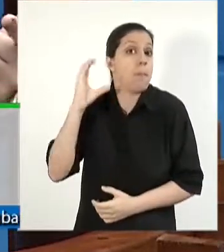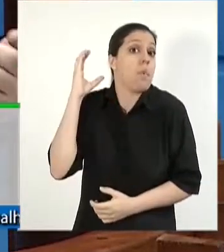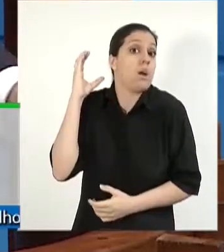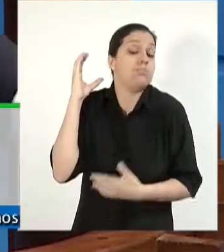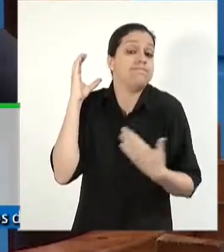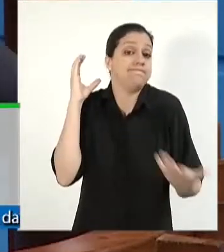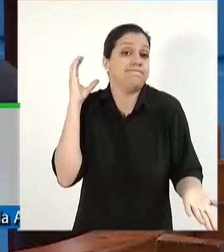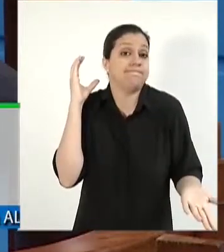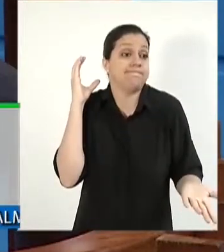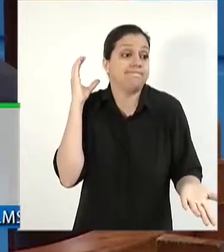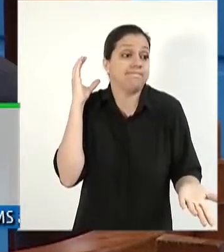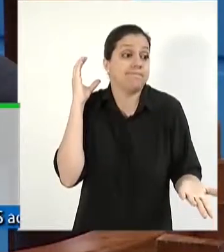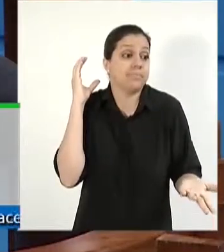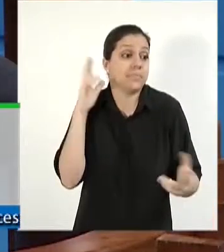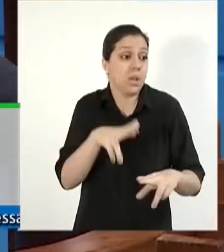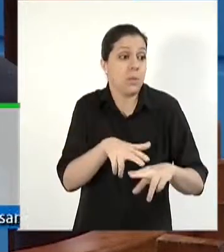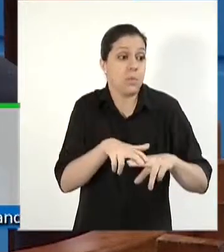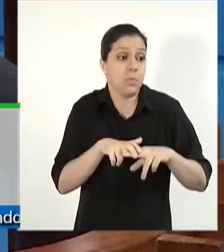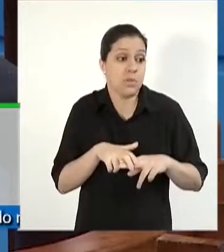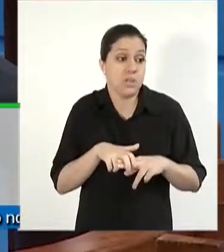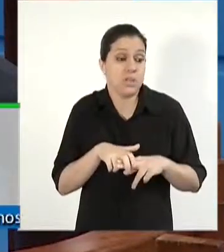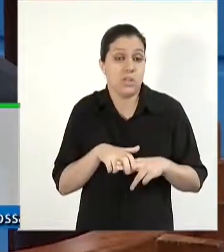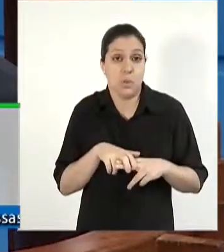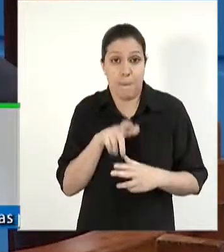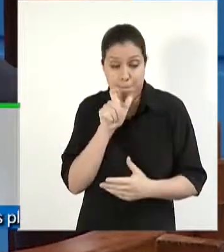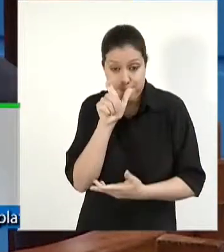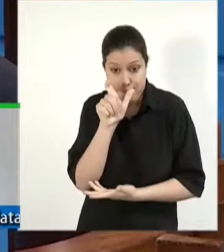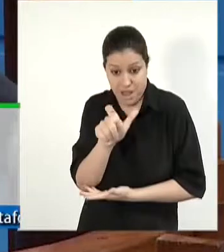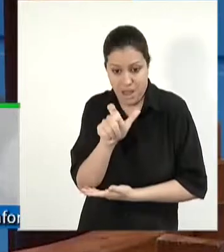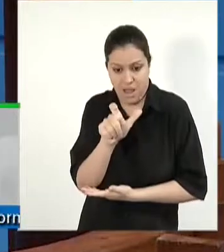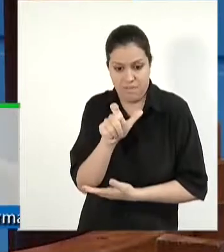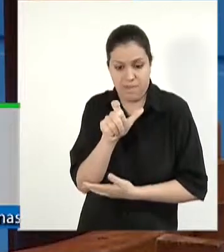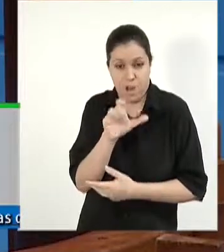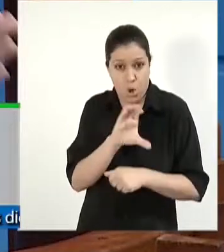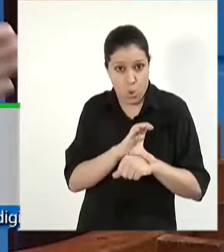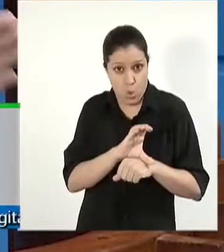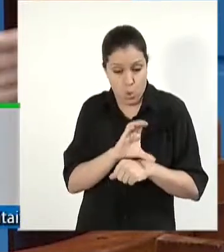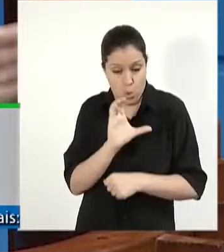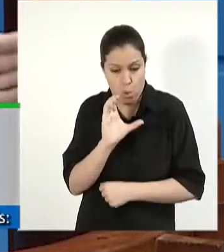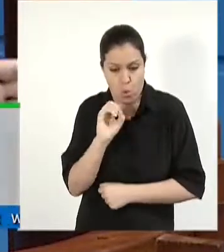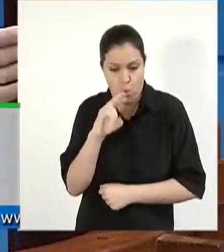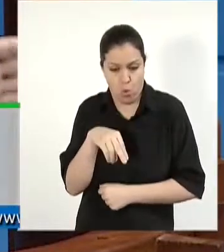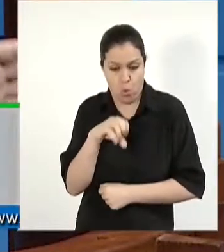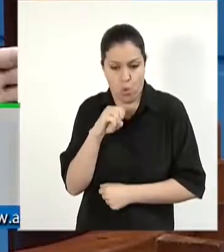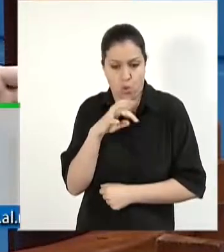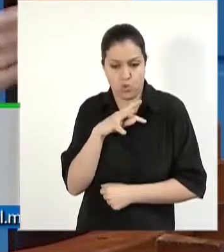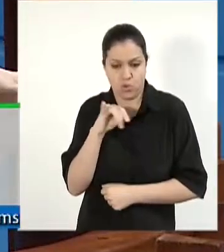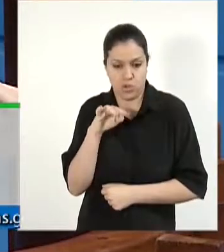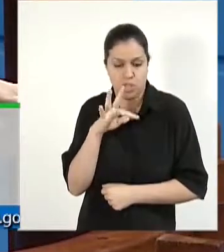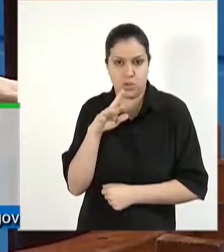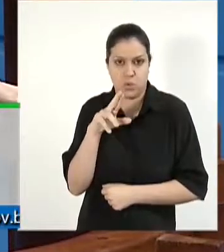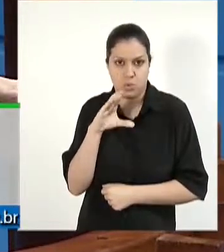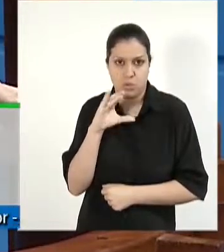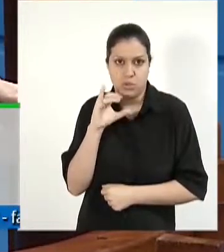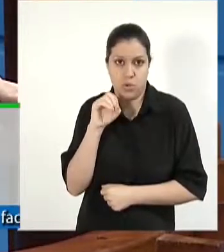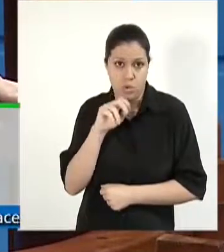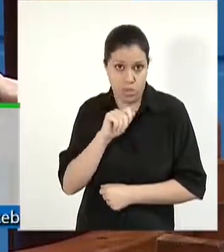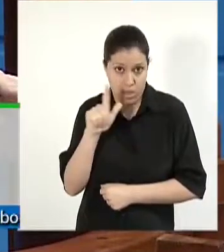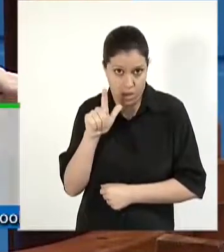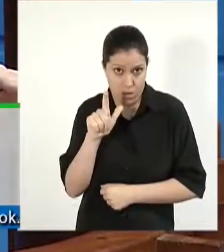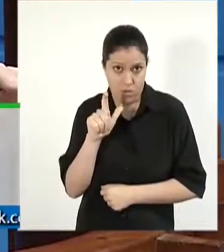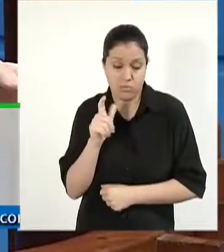isso, tiramos a palavra constitucional, de maneira que, se existir uma norma na Constituição, segue a